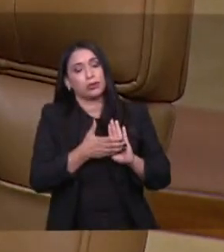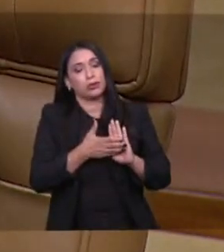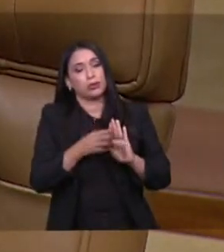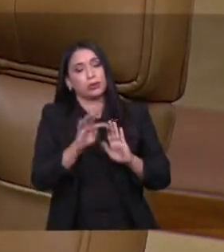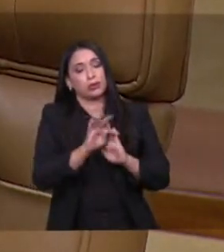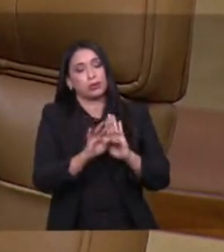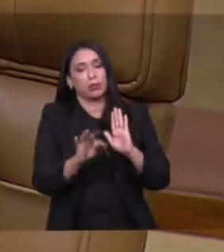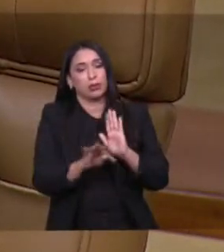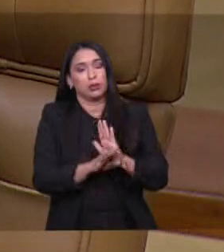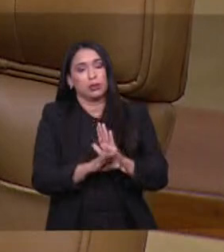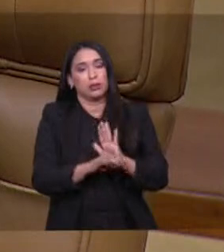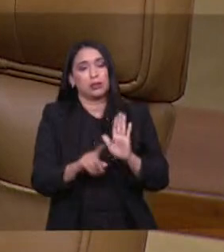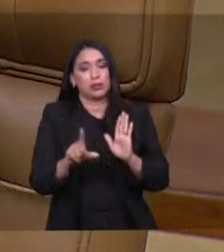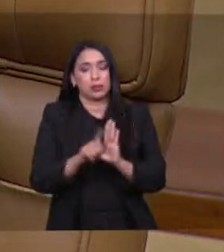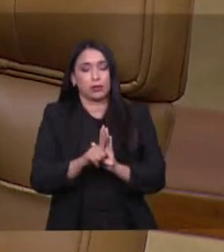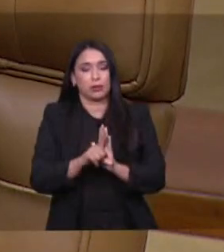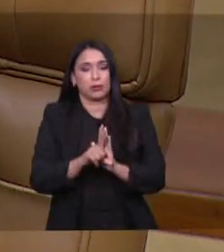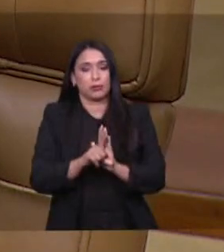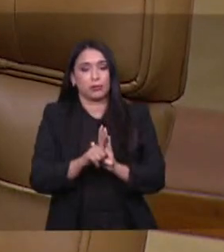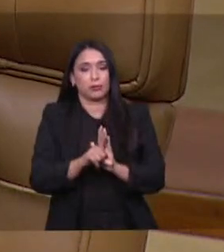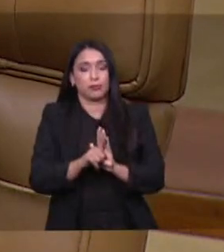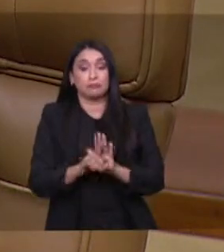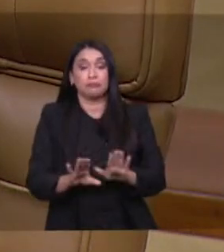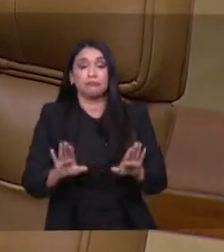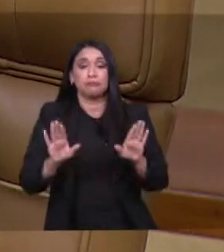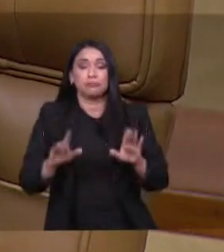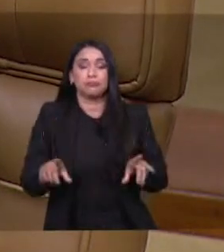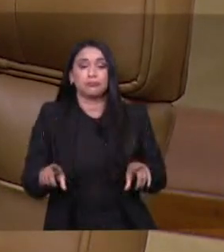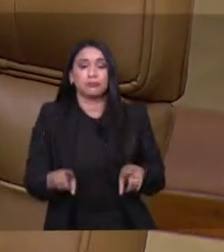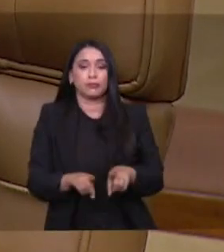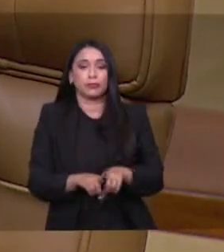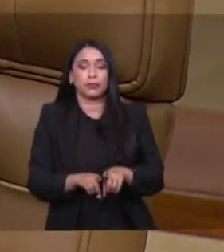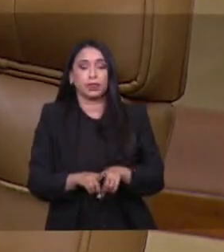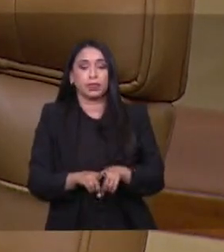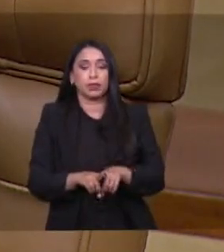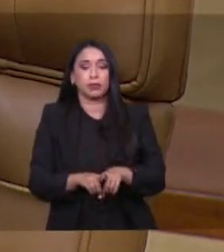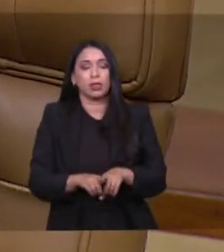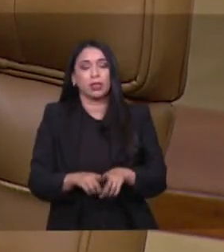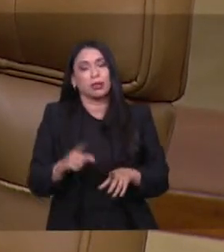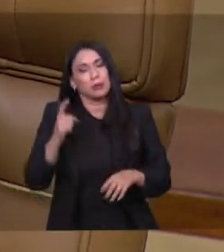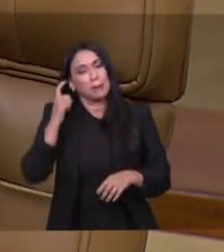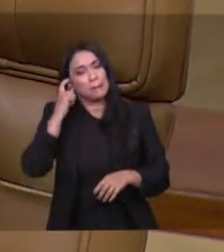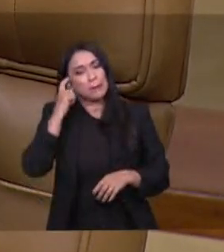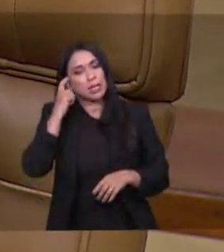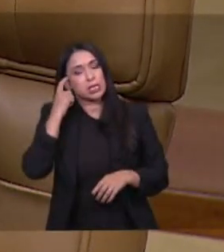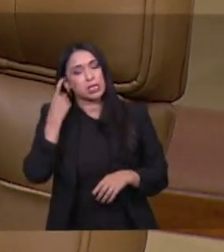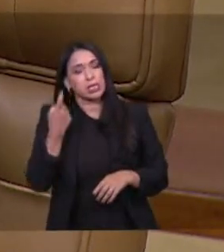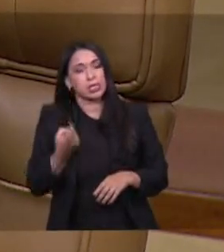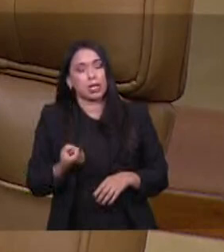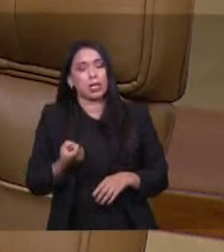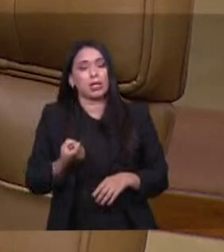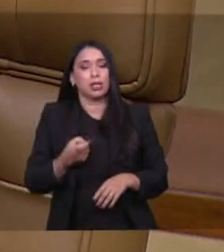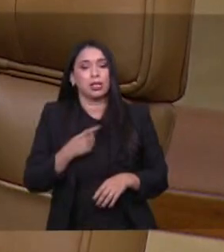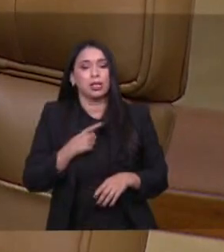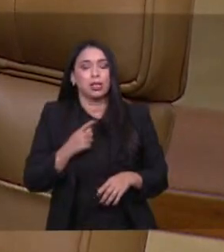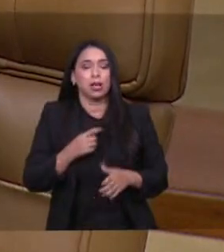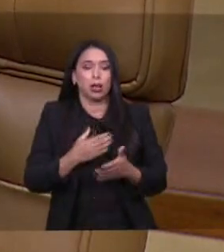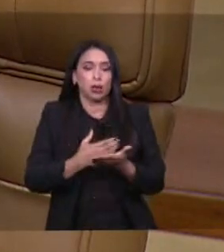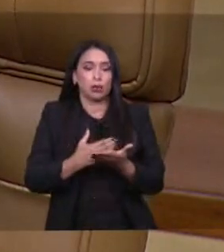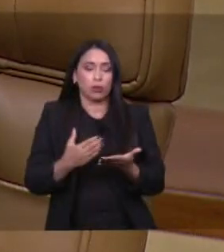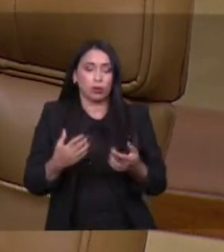texto originário da lei. Mas também coloco como reflexão, em princípio,